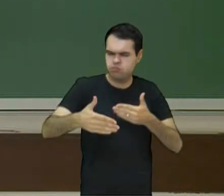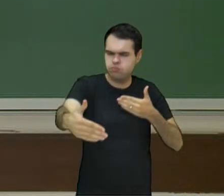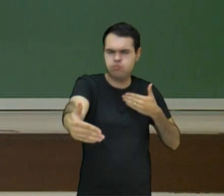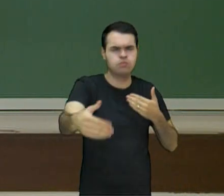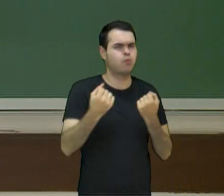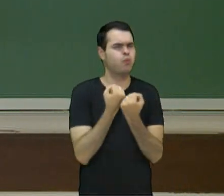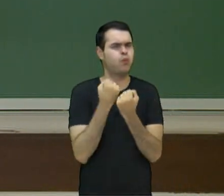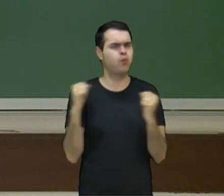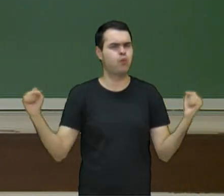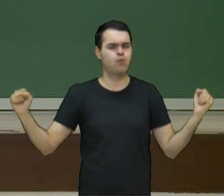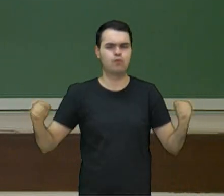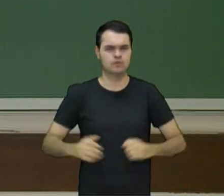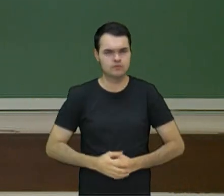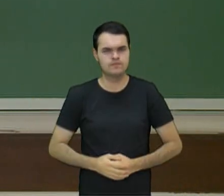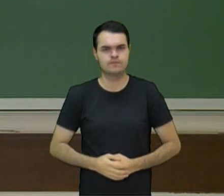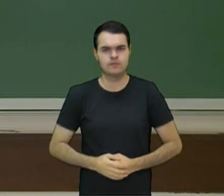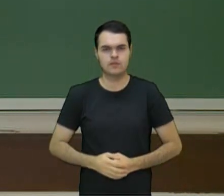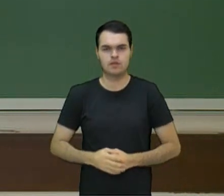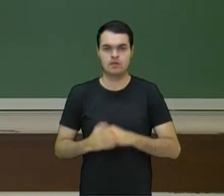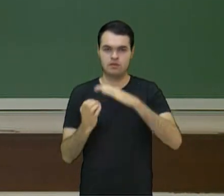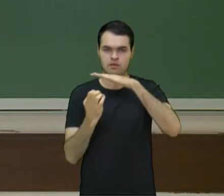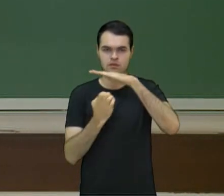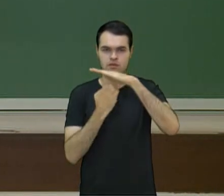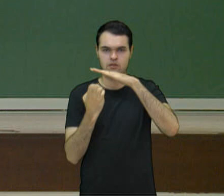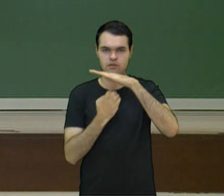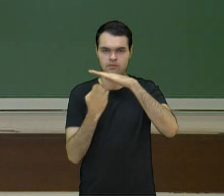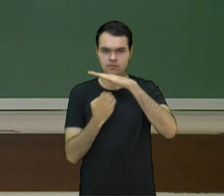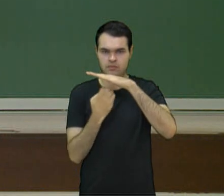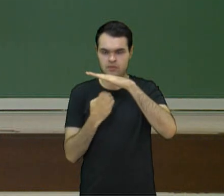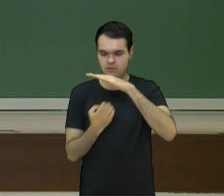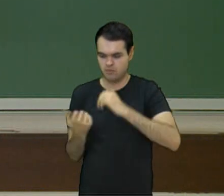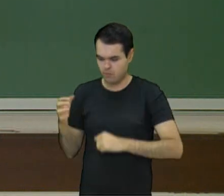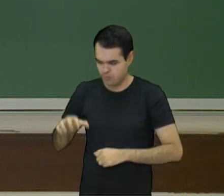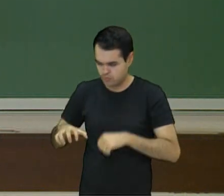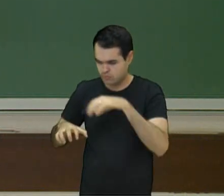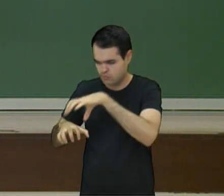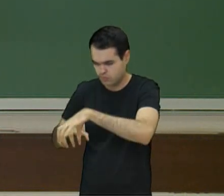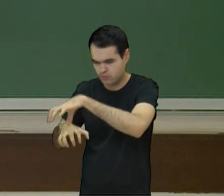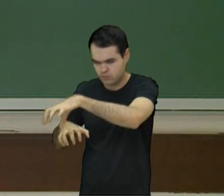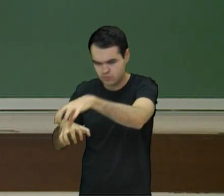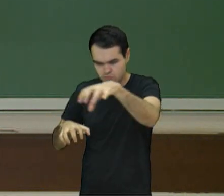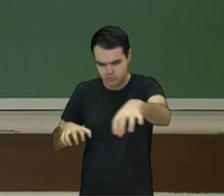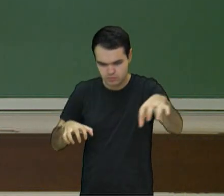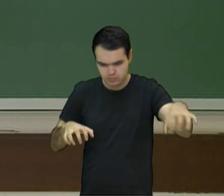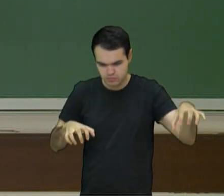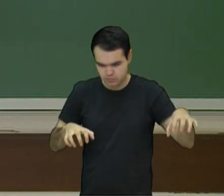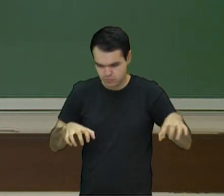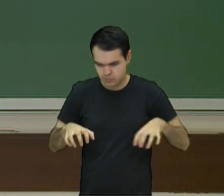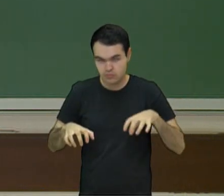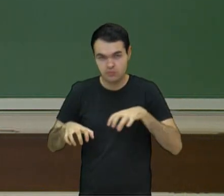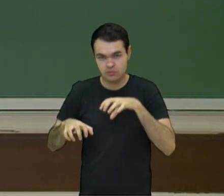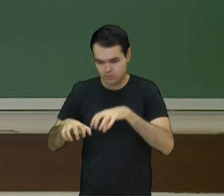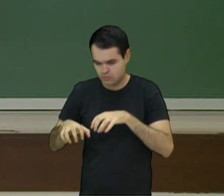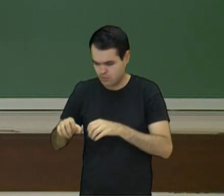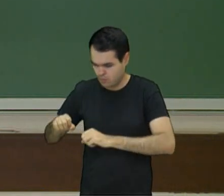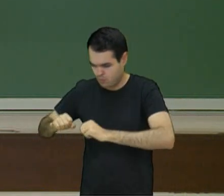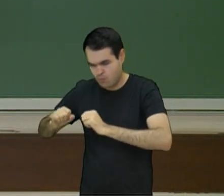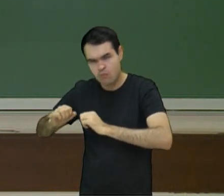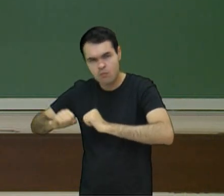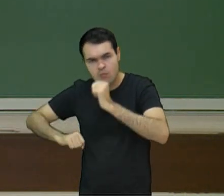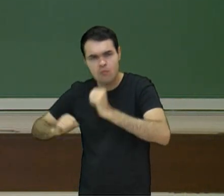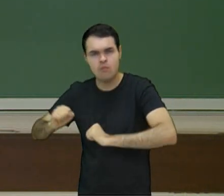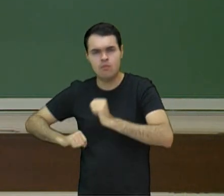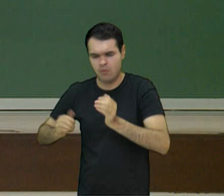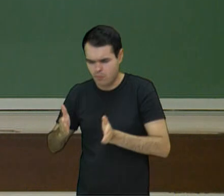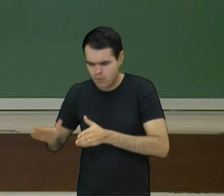nós temos várias empresas nesse parque, nesse território, produzindo peças do carro e acessórios, tá? Então eles